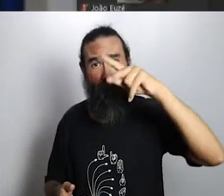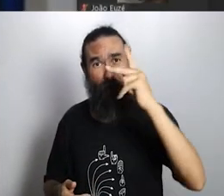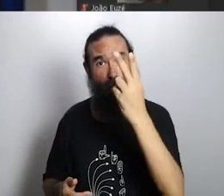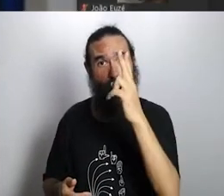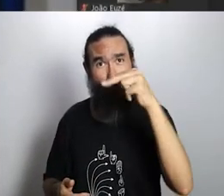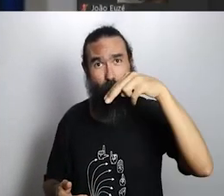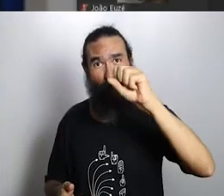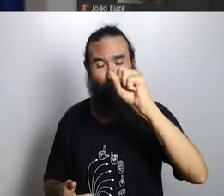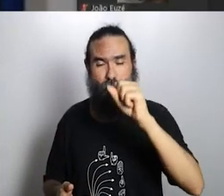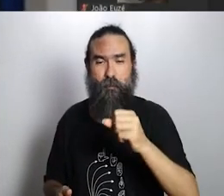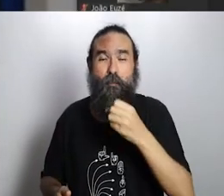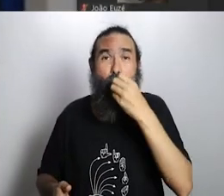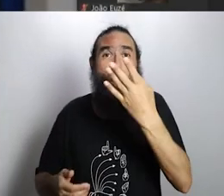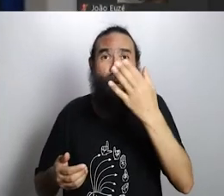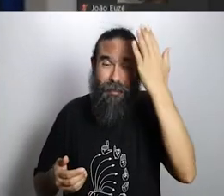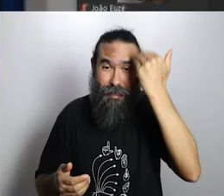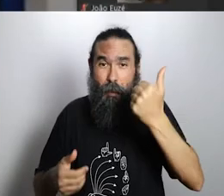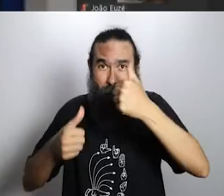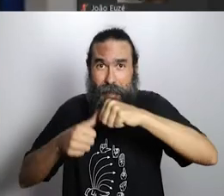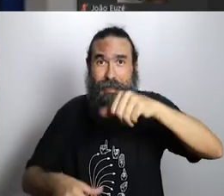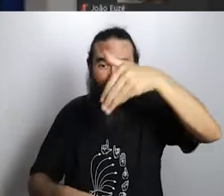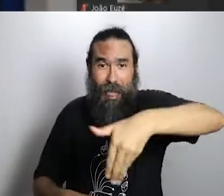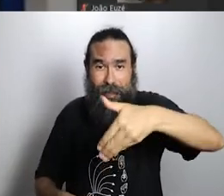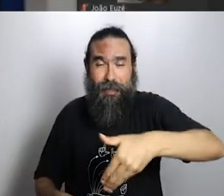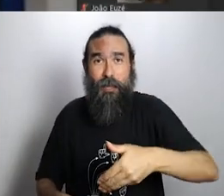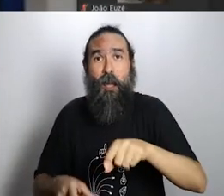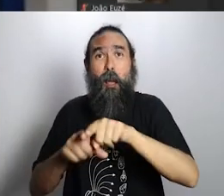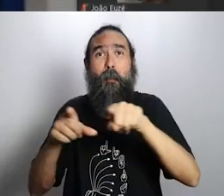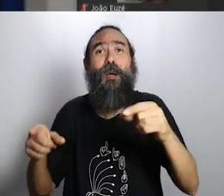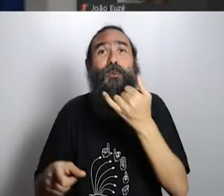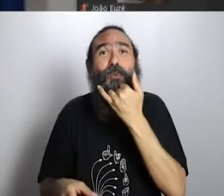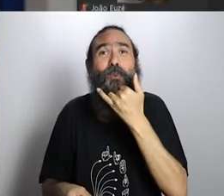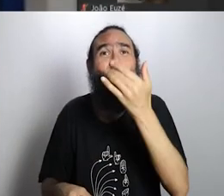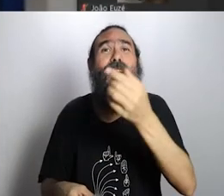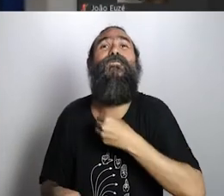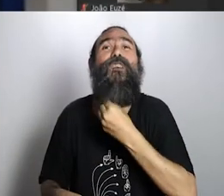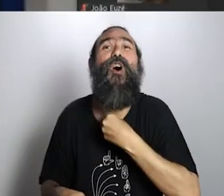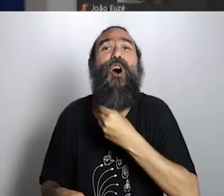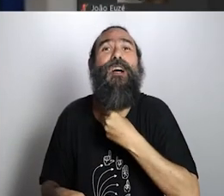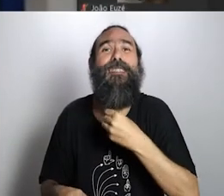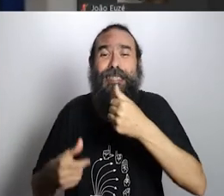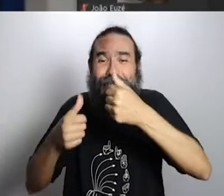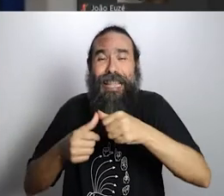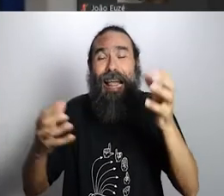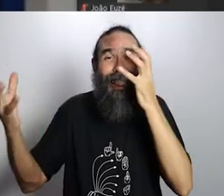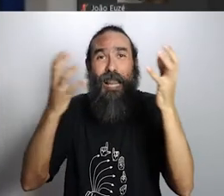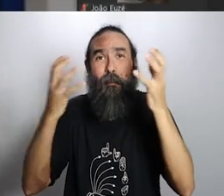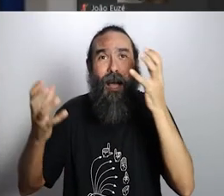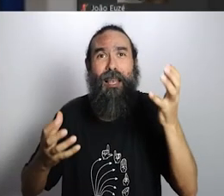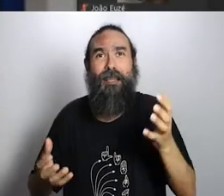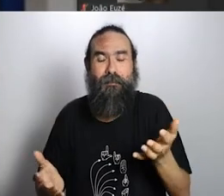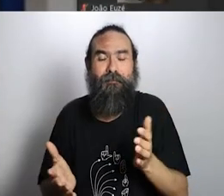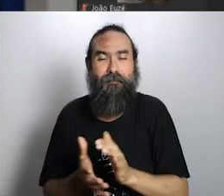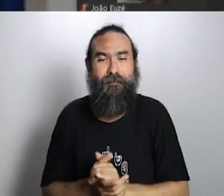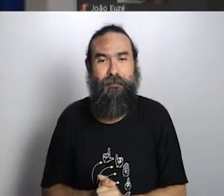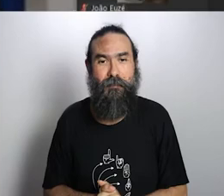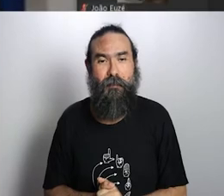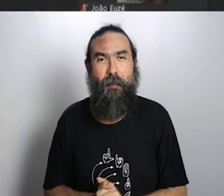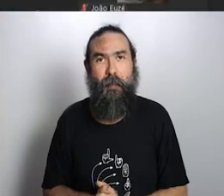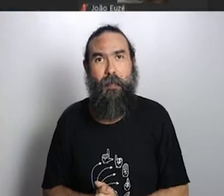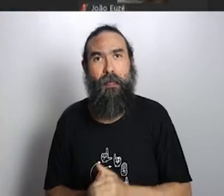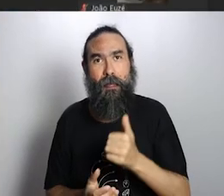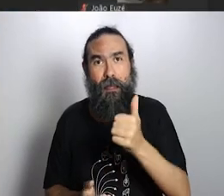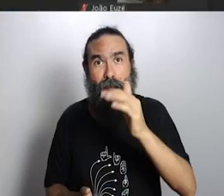a gente também. Que felicidade saber. Agora ele não esqueceu de ligar o microfone, né? Ficou ouvindo ele aqui o tempo todo.